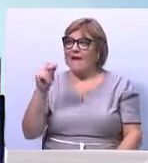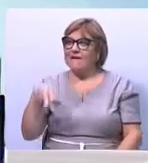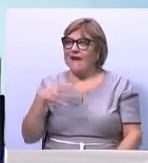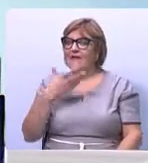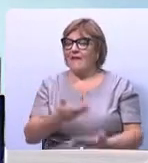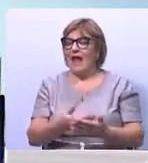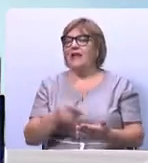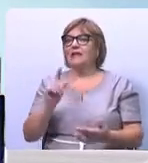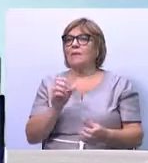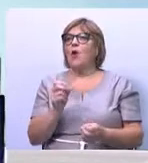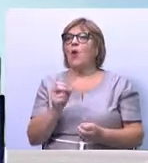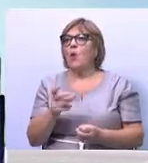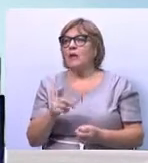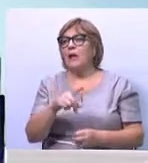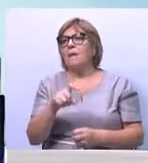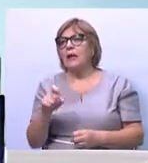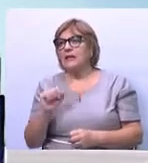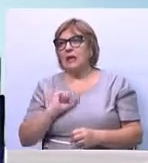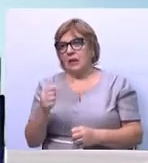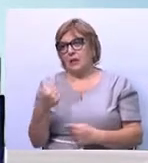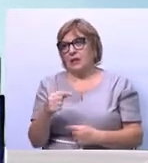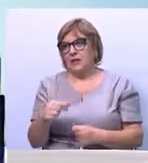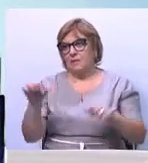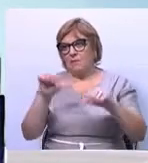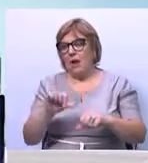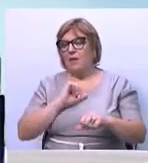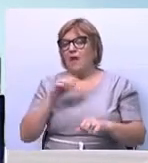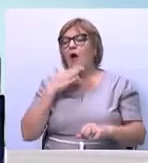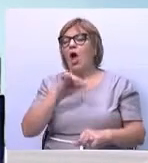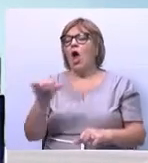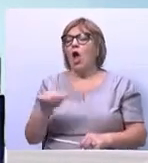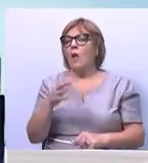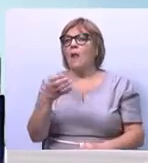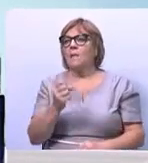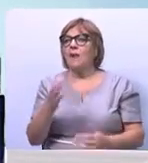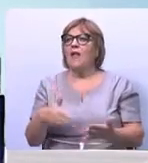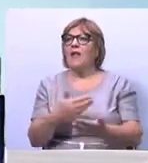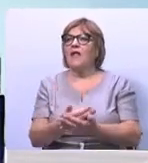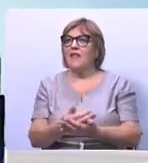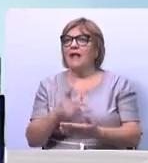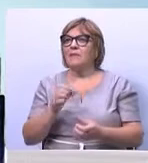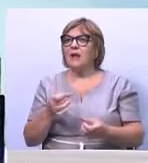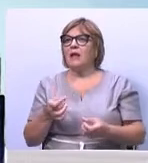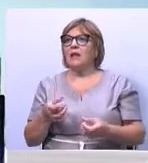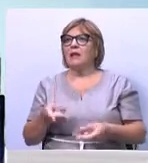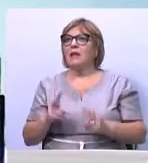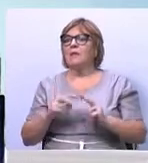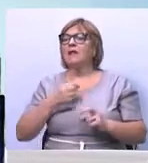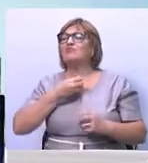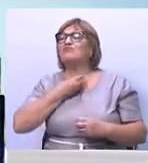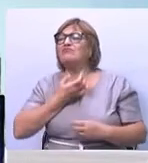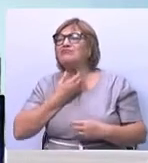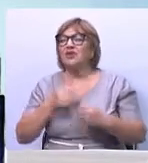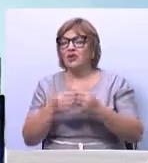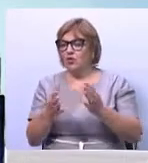o antibacteriano e também aqui o óleo essencial de limão, que vai ajudar bastante também a libertar a expectoração e a permitir que